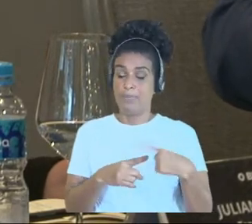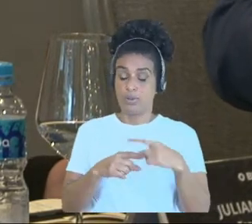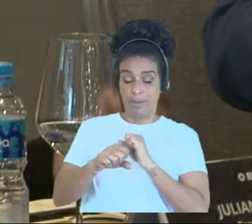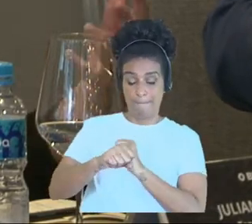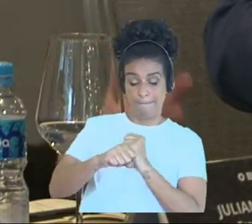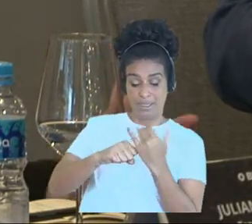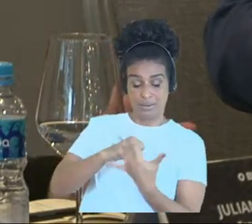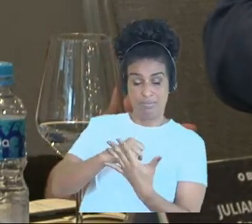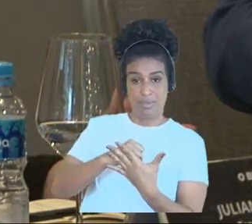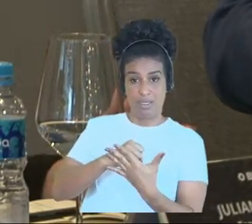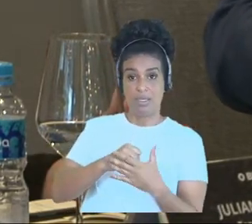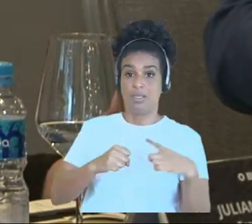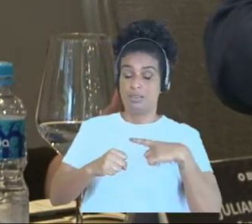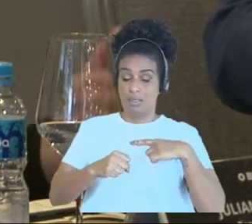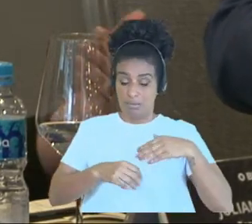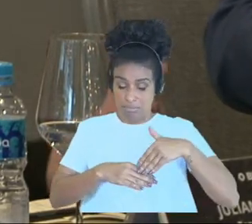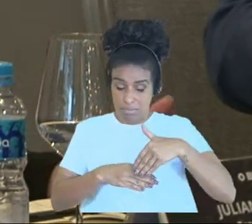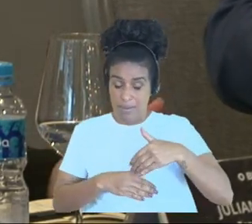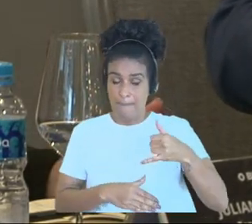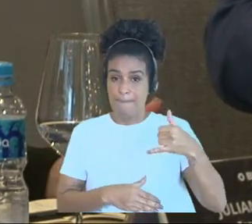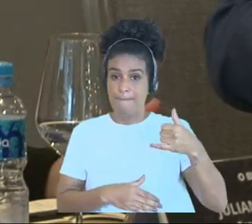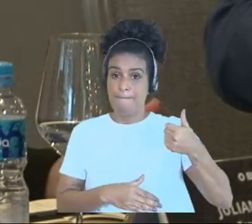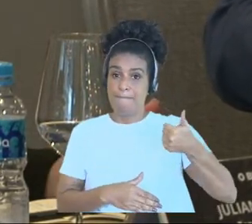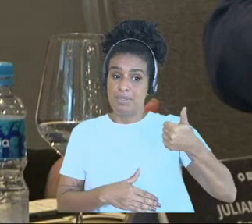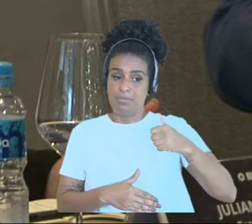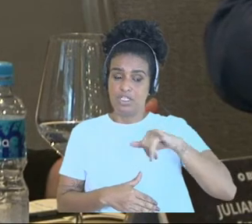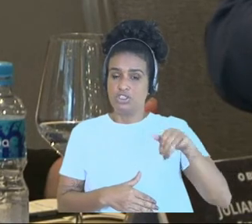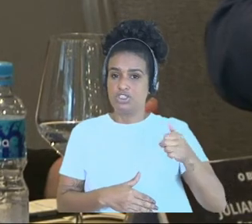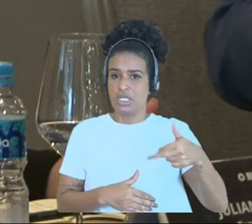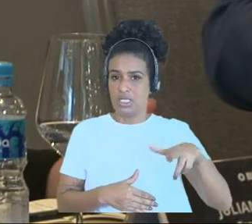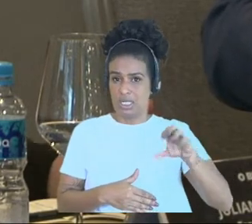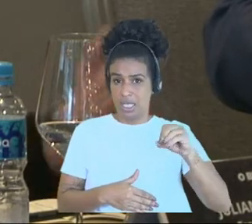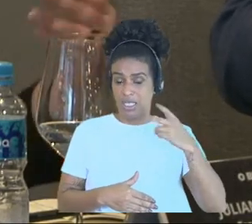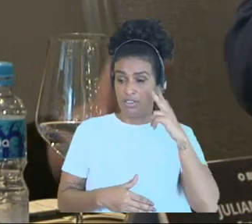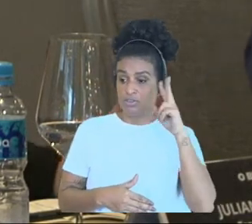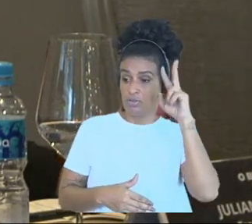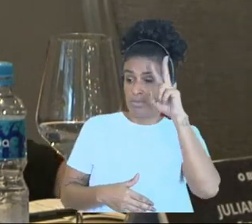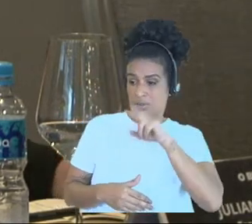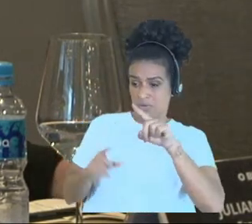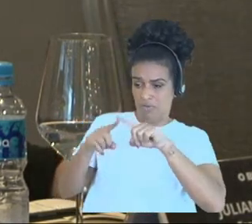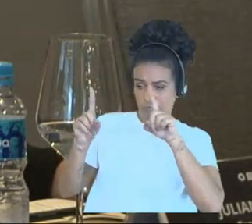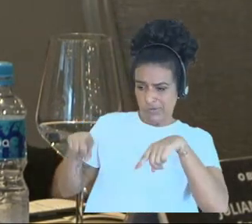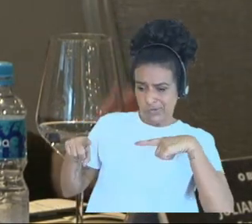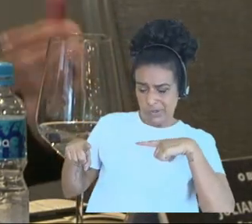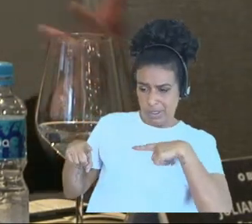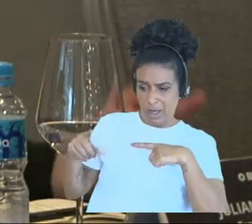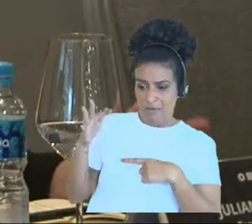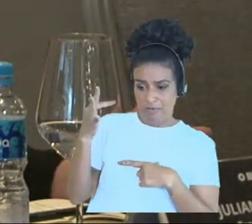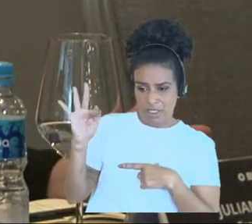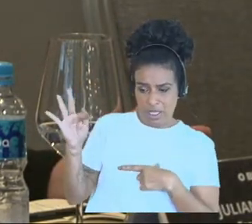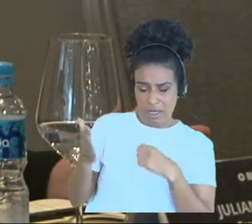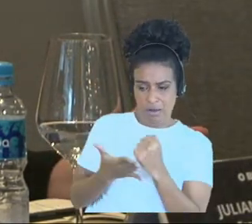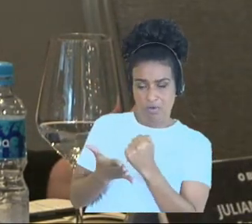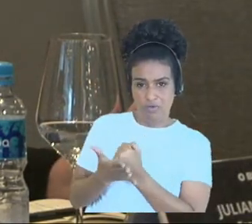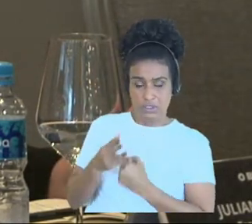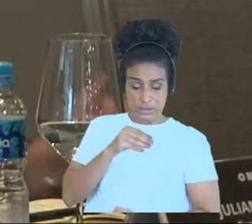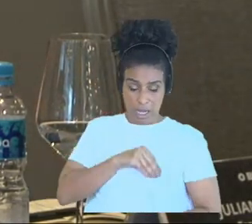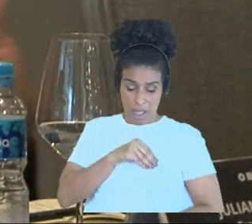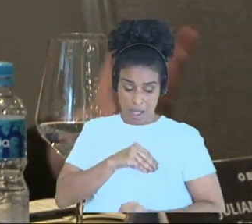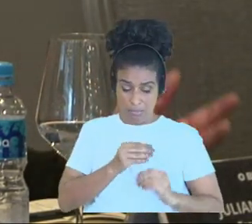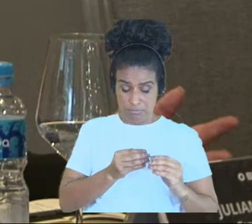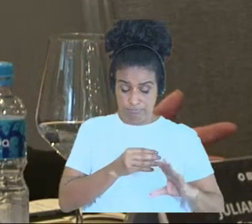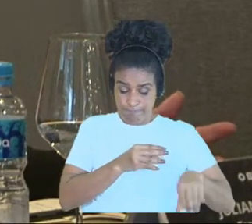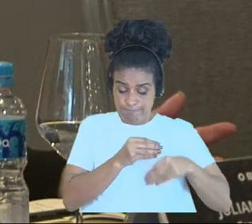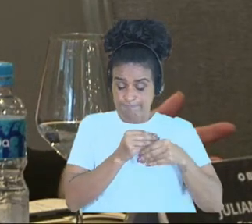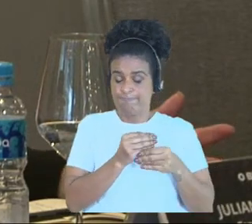Tanto é que, a partir de 1º de janeiro desse ano, a gente começou a ver a pressão dos servidores por mais dinheiro, por reajuste nos seus salários. Isso